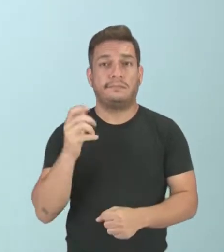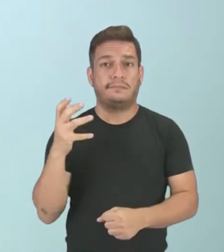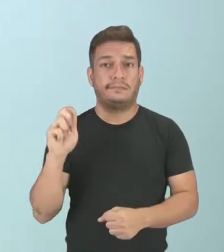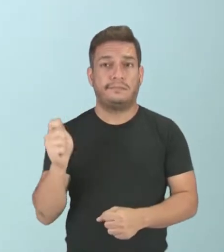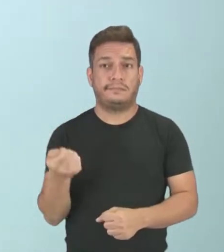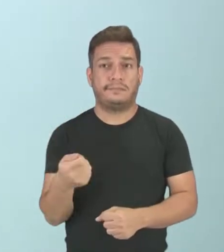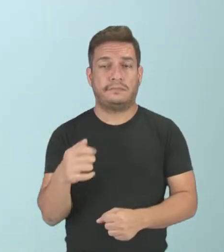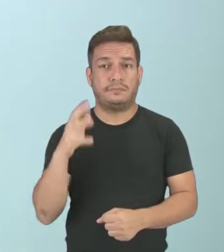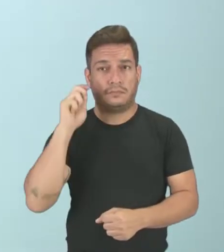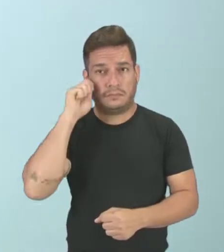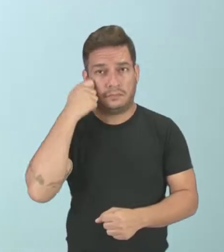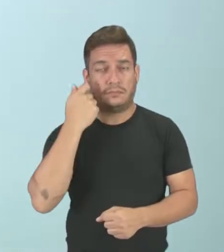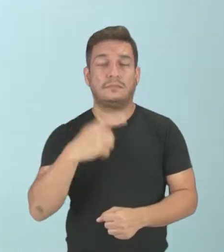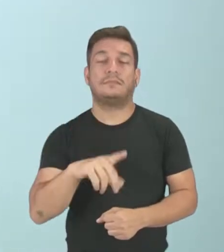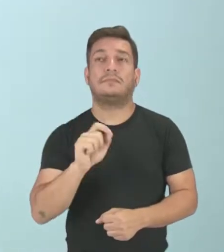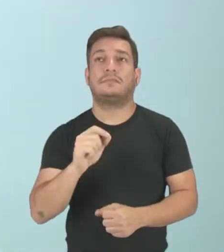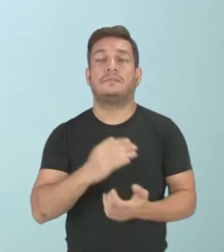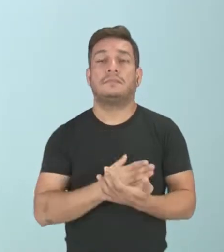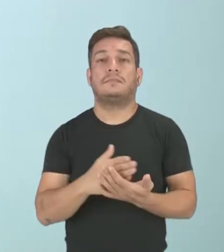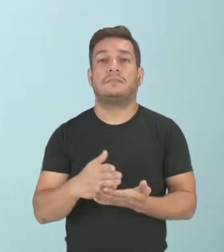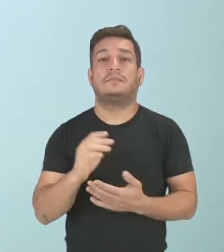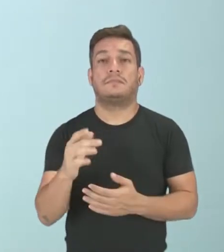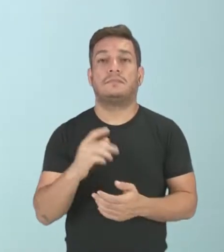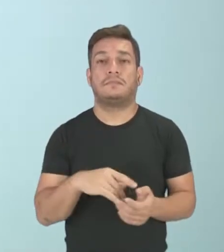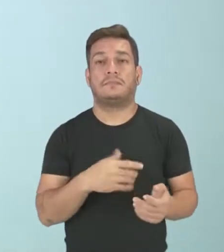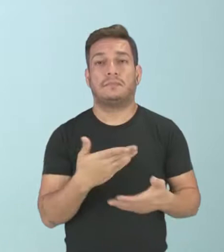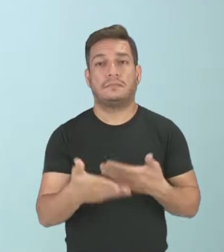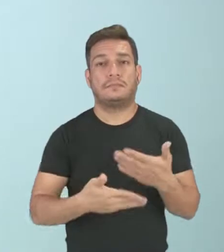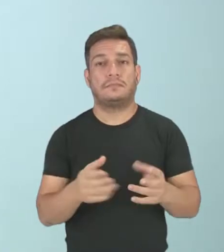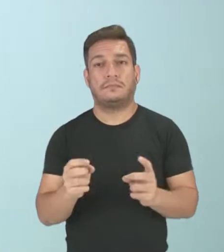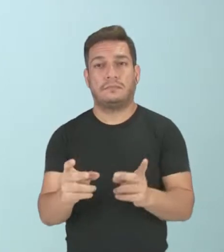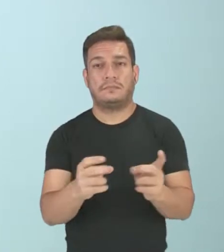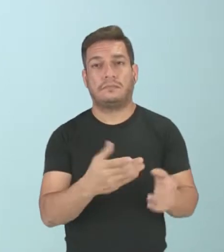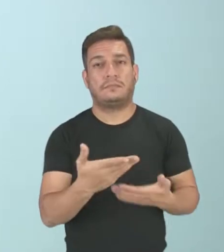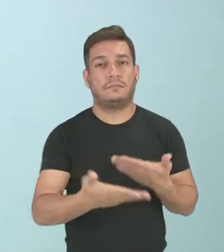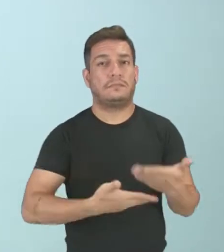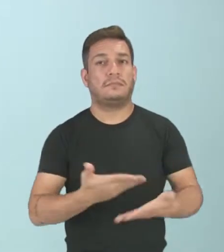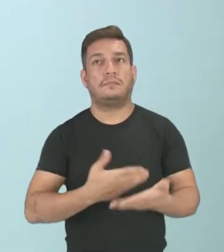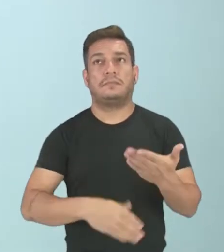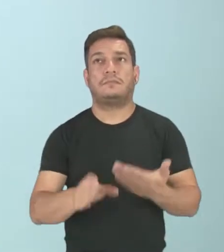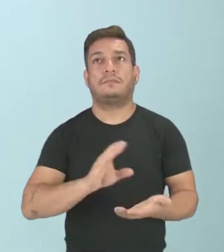africano. Então começa um comércio de